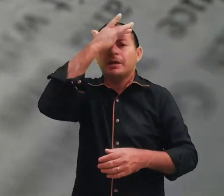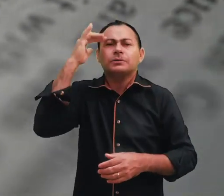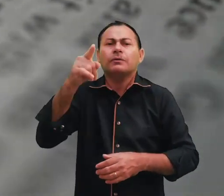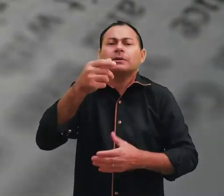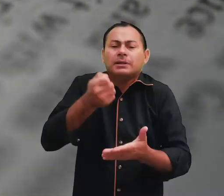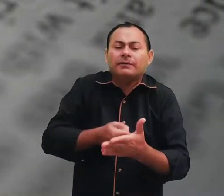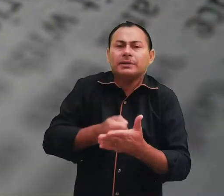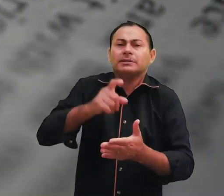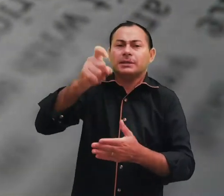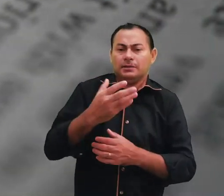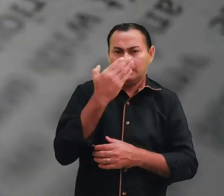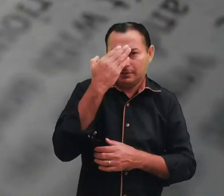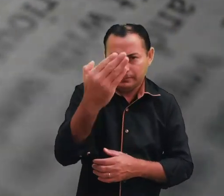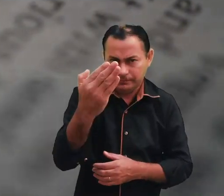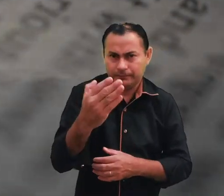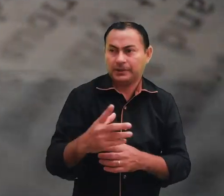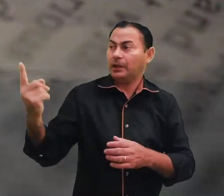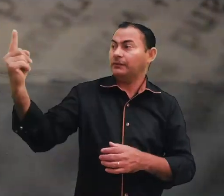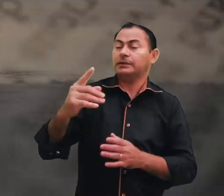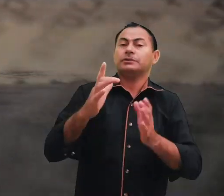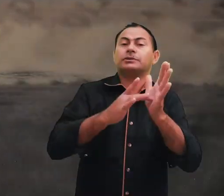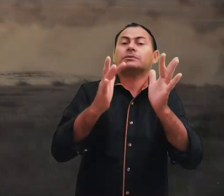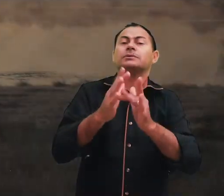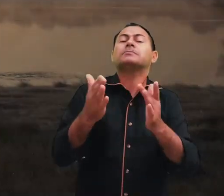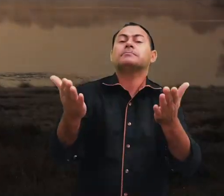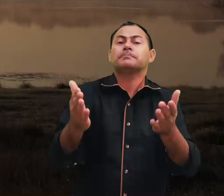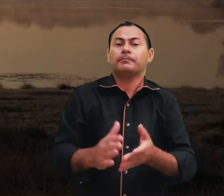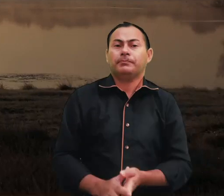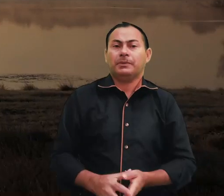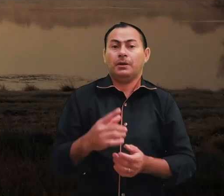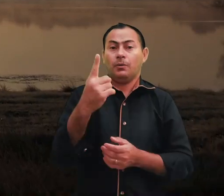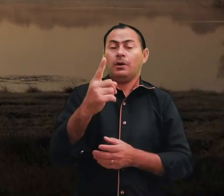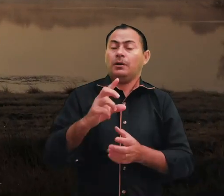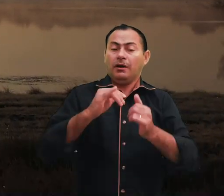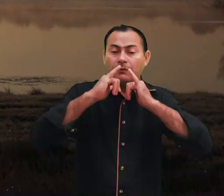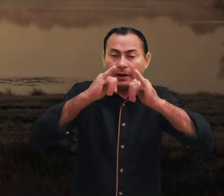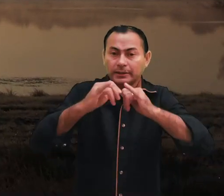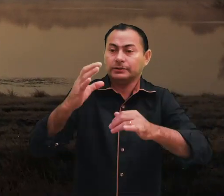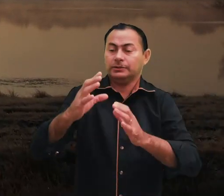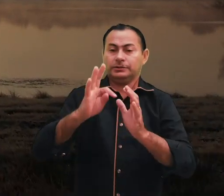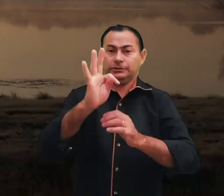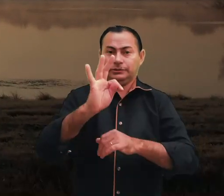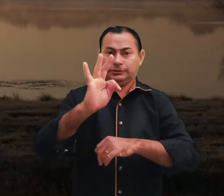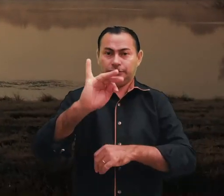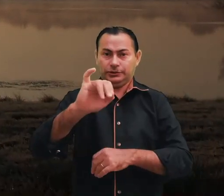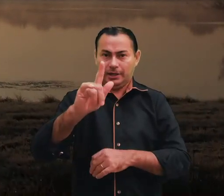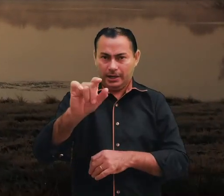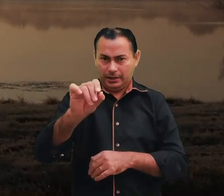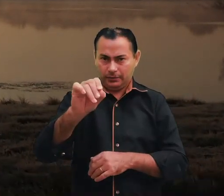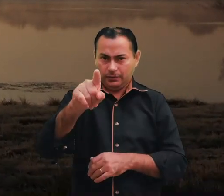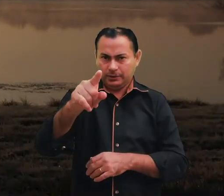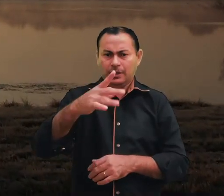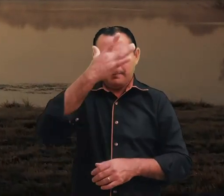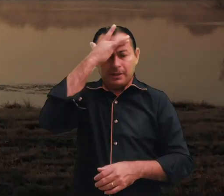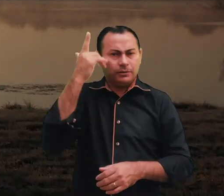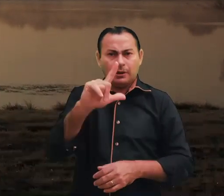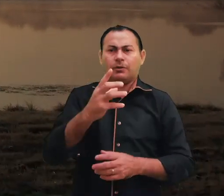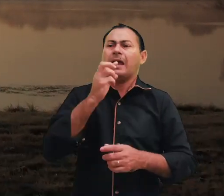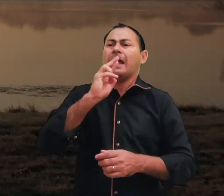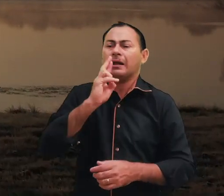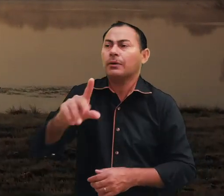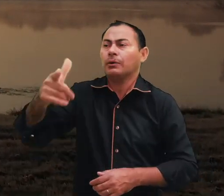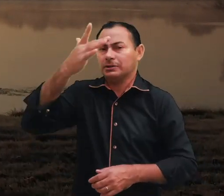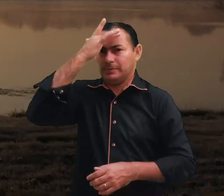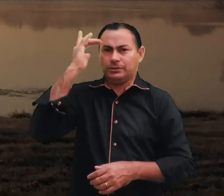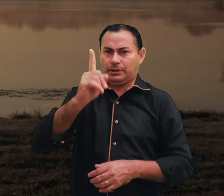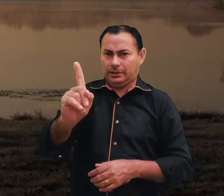pessoa você deve ser diante da vinda de Jesus Cristo? Uma das exortações de Tiago é que você seja uma pessoa que não reclame